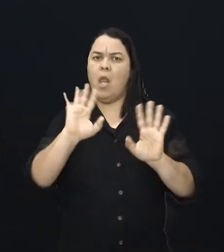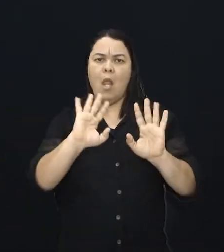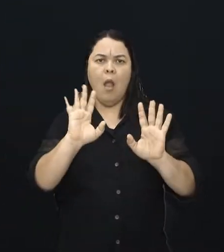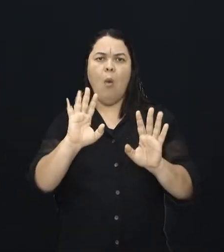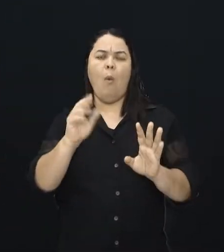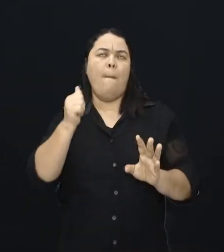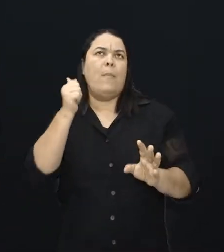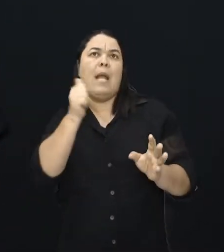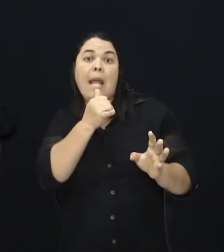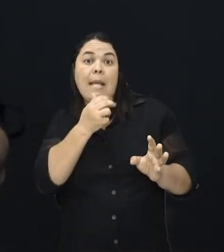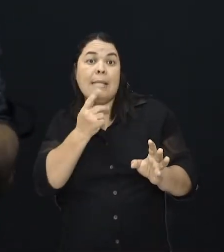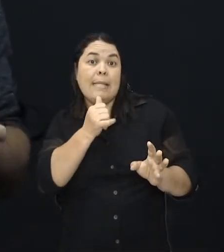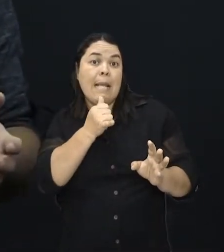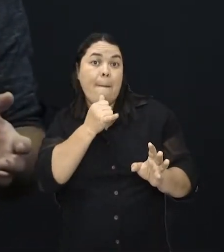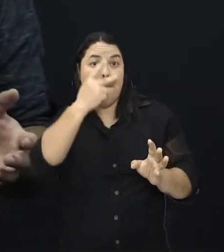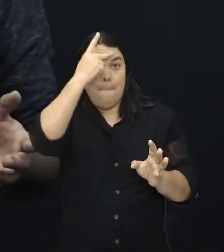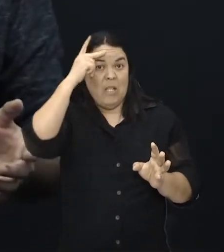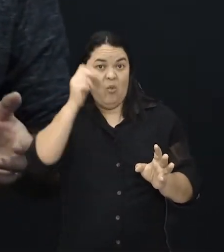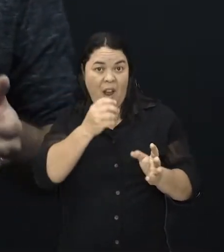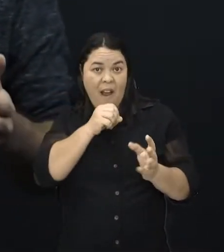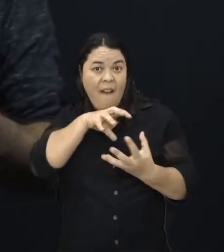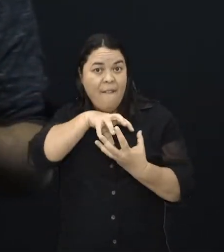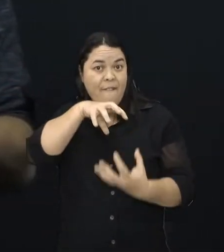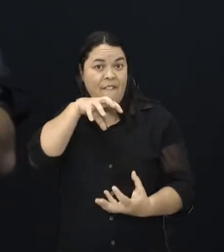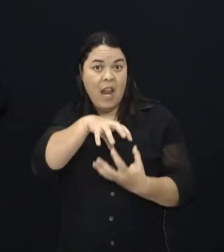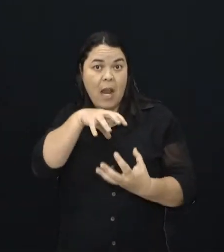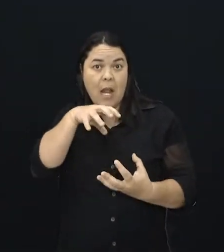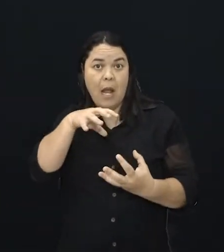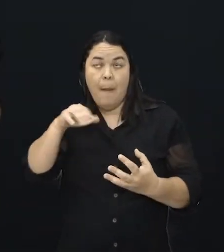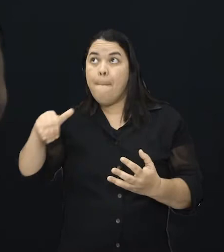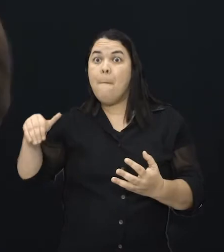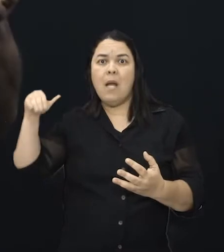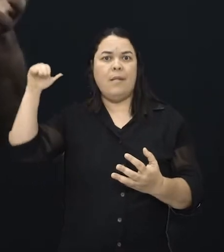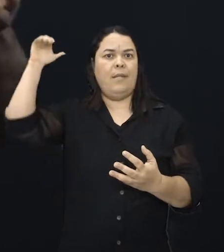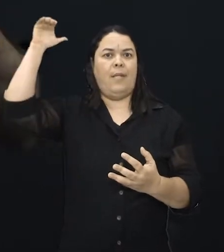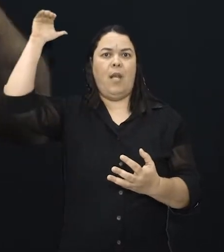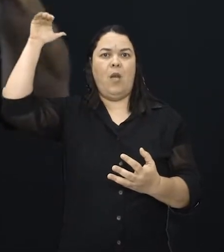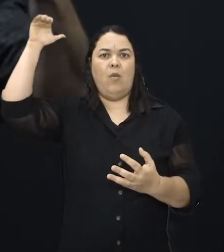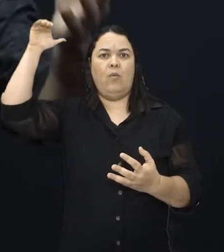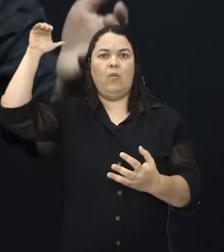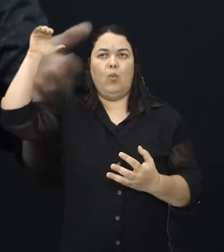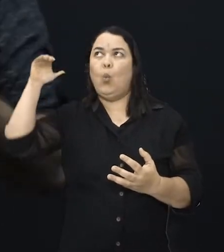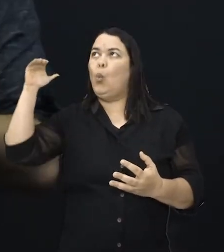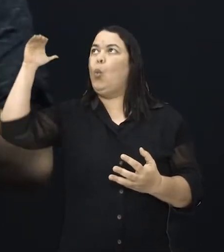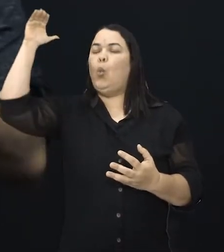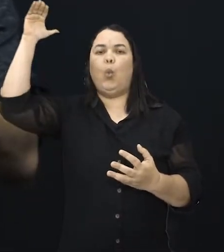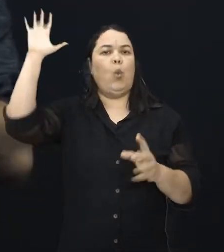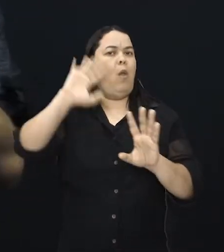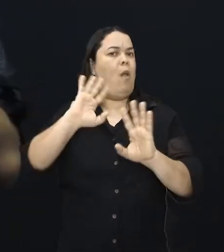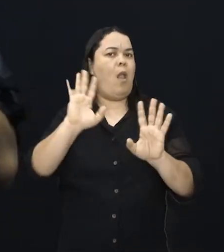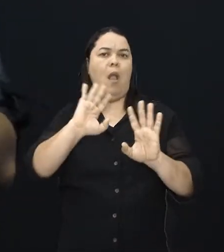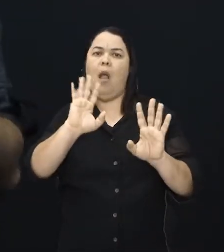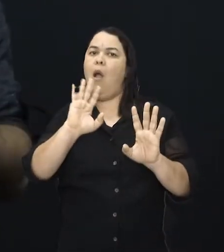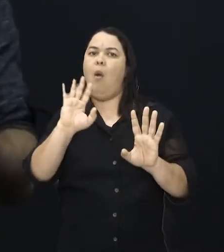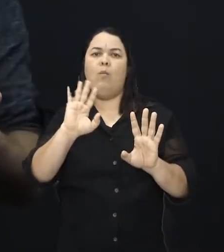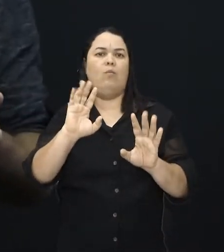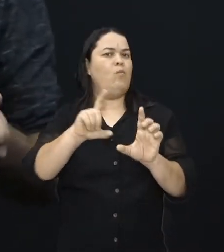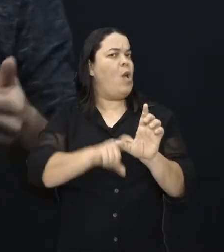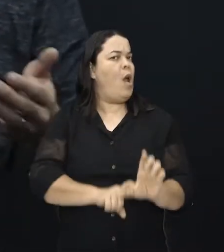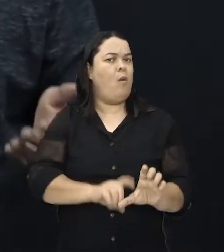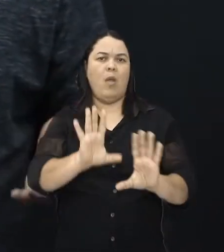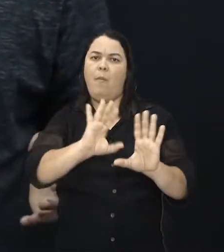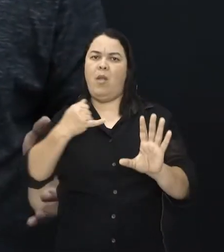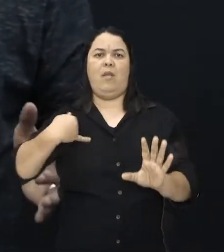uma pessoa for, maior ela será. Quer dizer, o tamanho de uma pessoa, a sua altura, ela não depende da